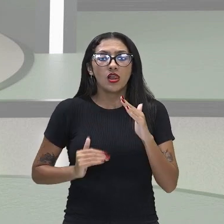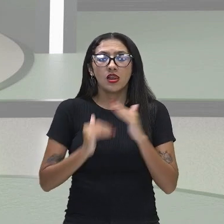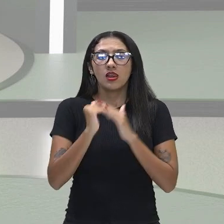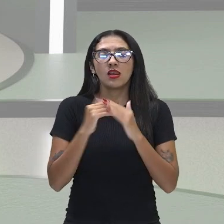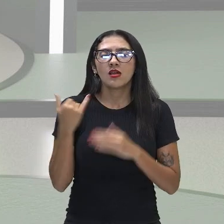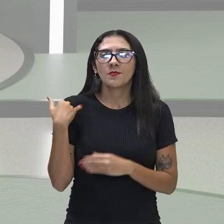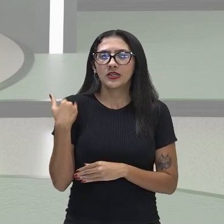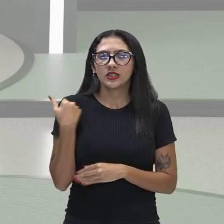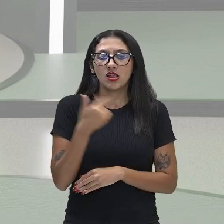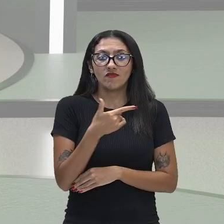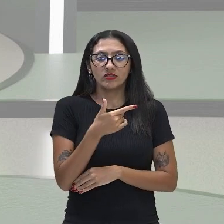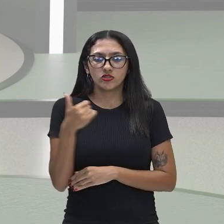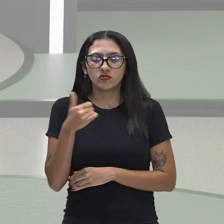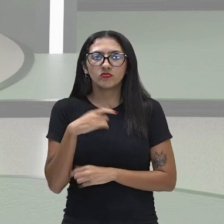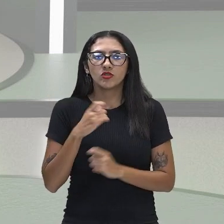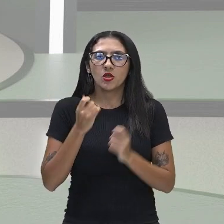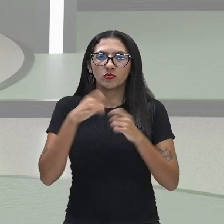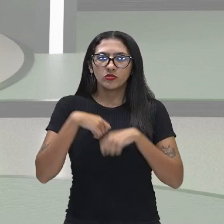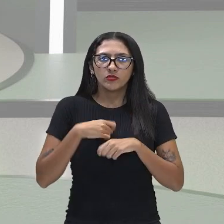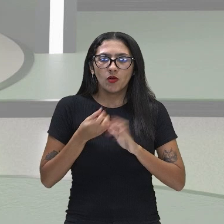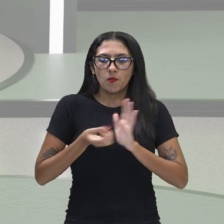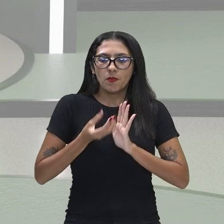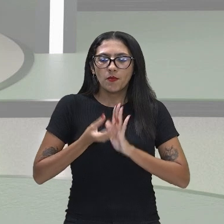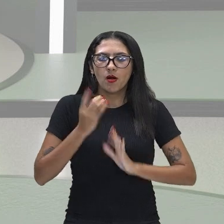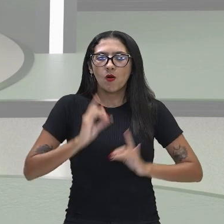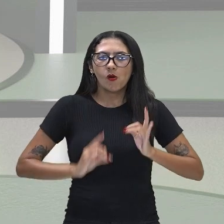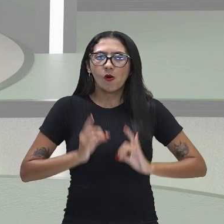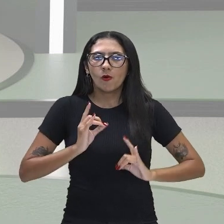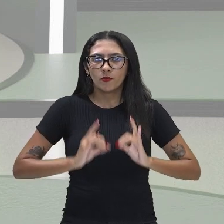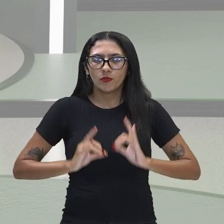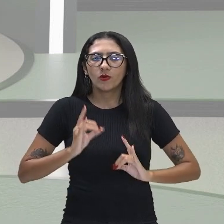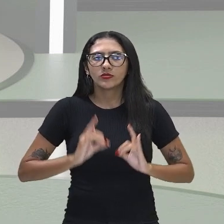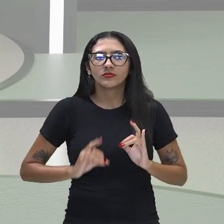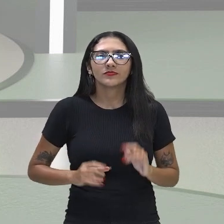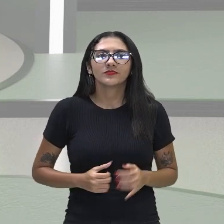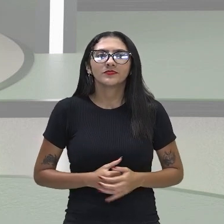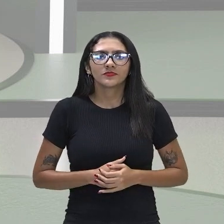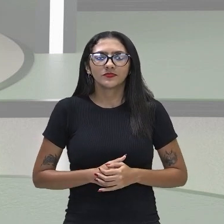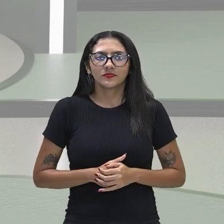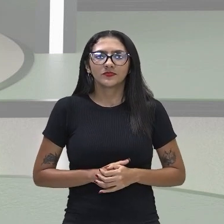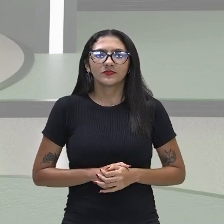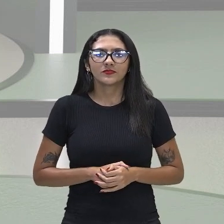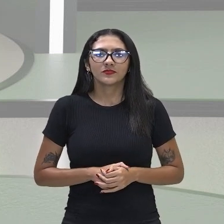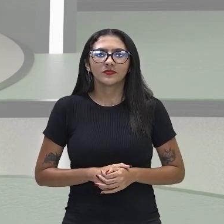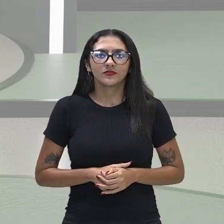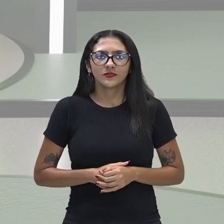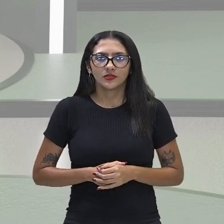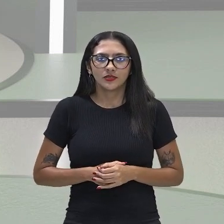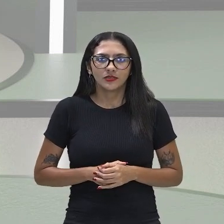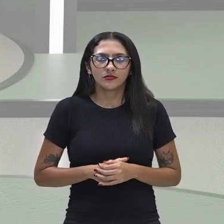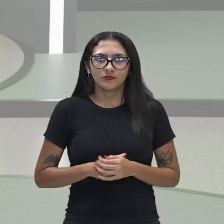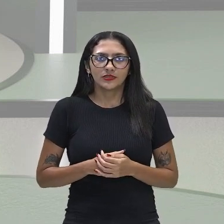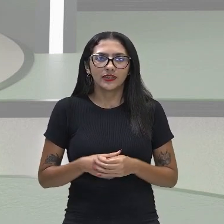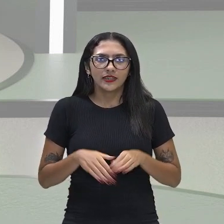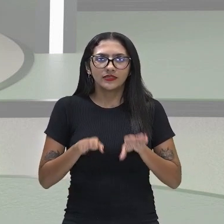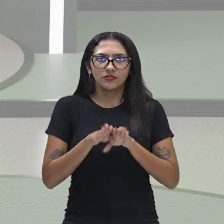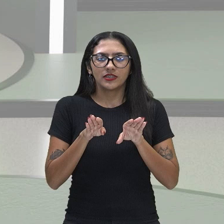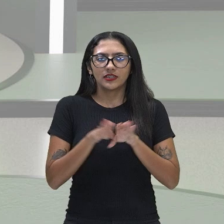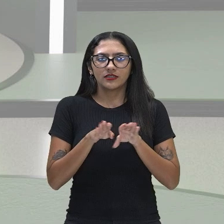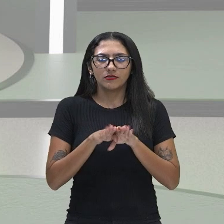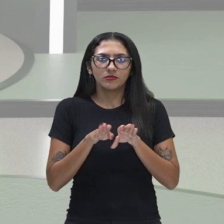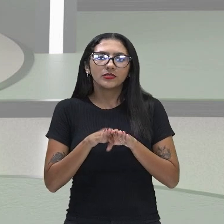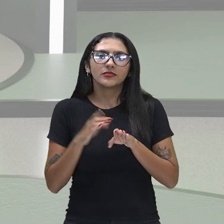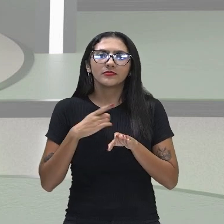vai poder crescer ou não. Mas ali até 16 anos ou menos que isso, as taxas de crescimento e